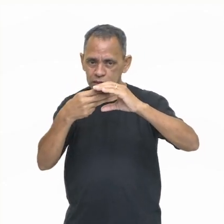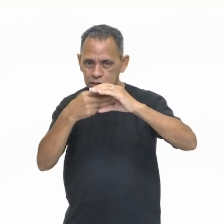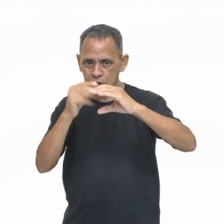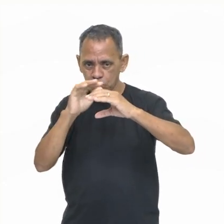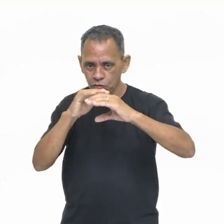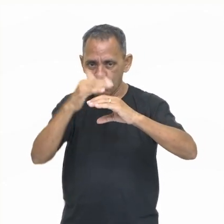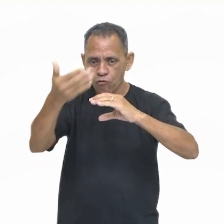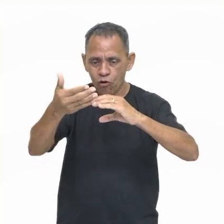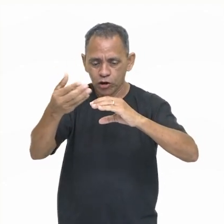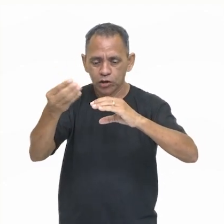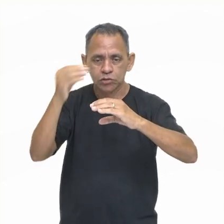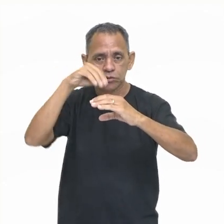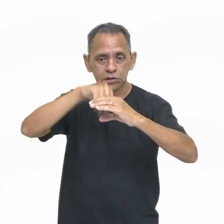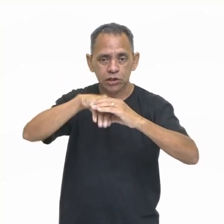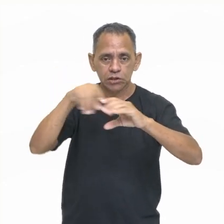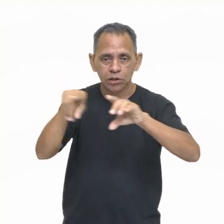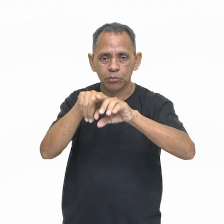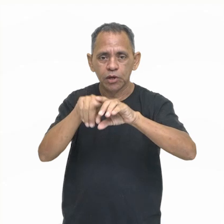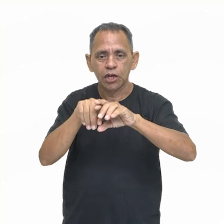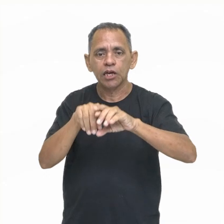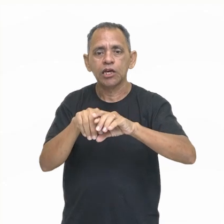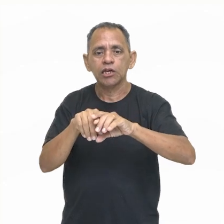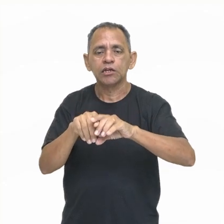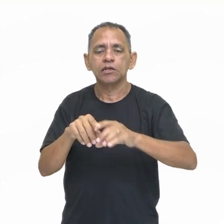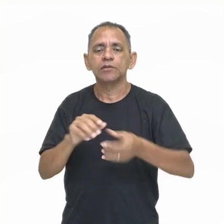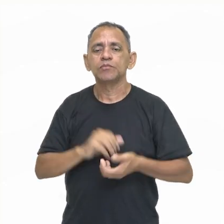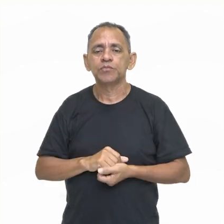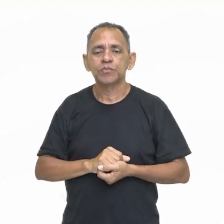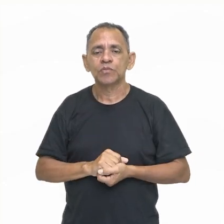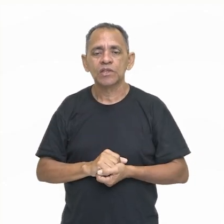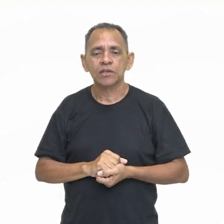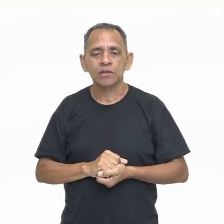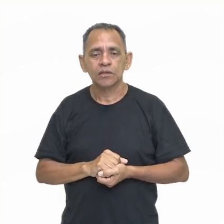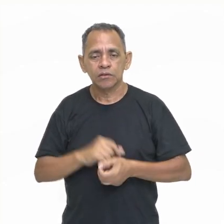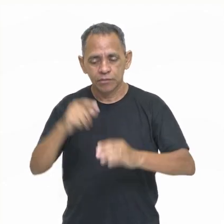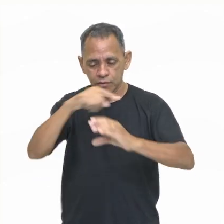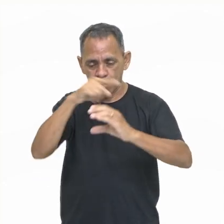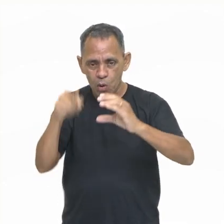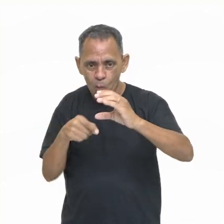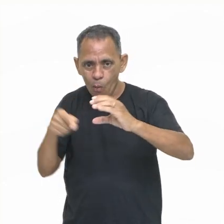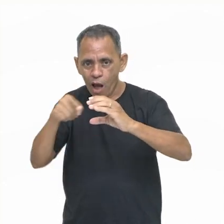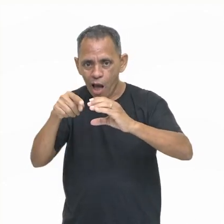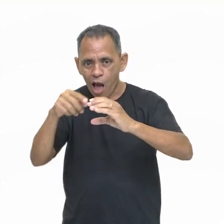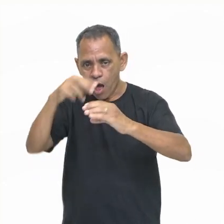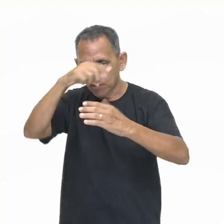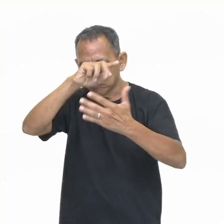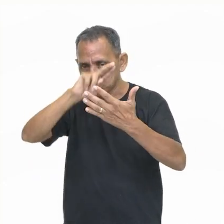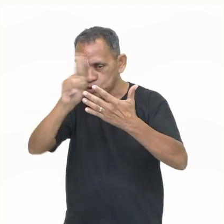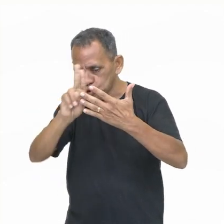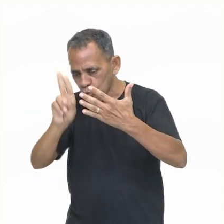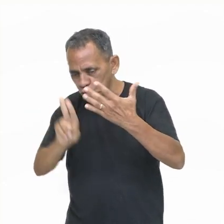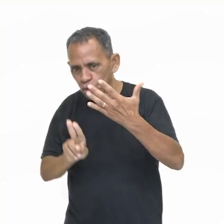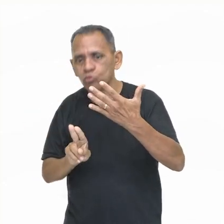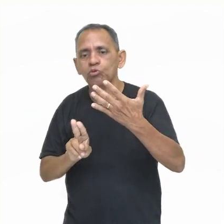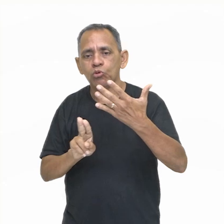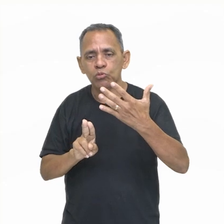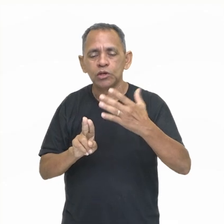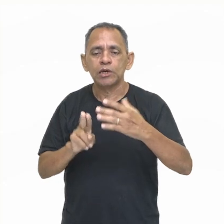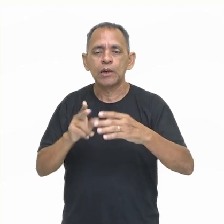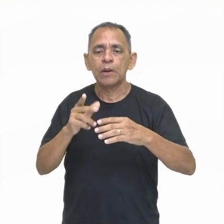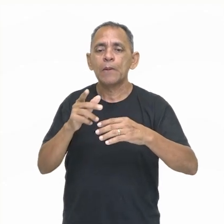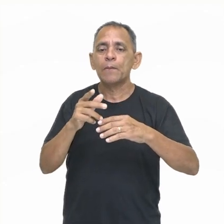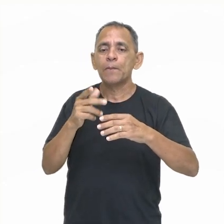em cabeça e cauda, onde a gente tem uma parte hidrofílica. Hidrofílica quer dizer que fica perto de